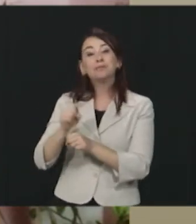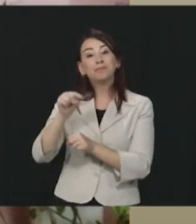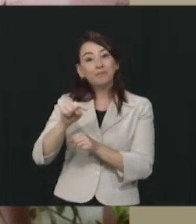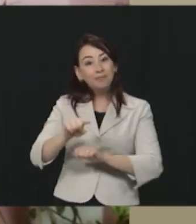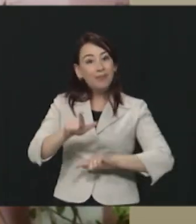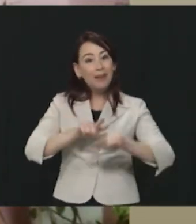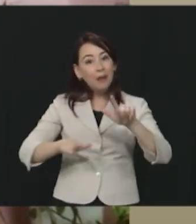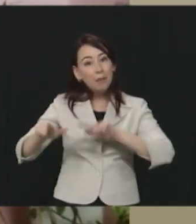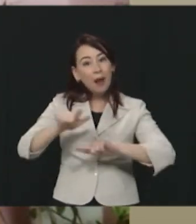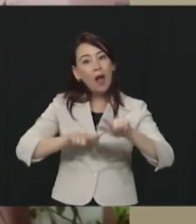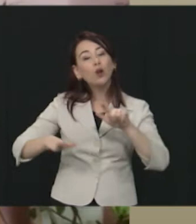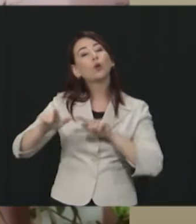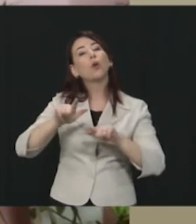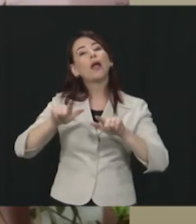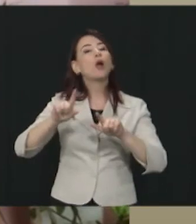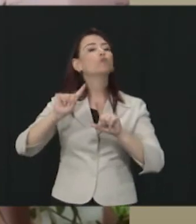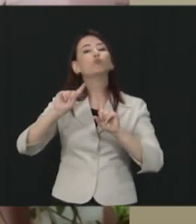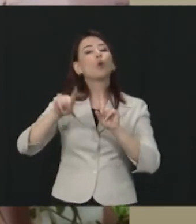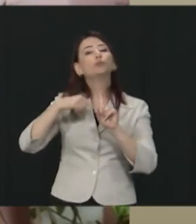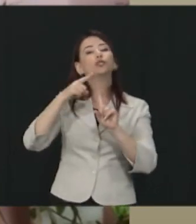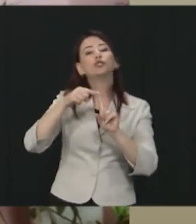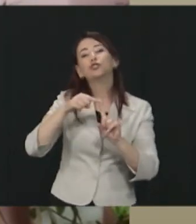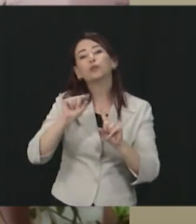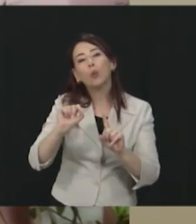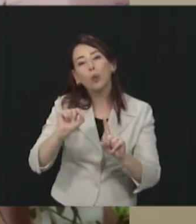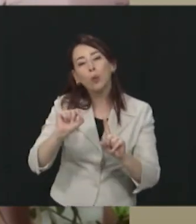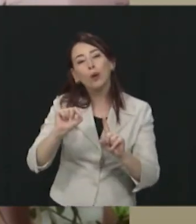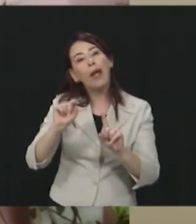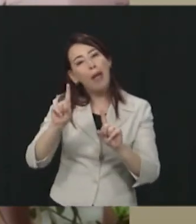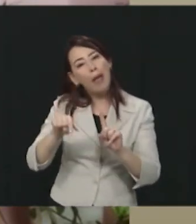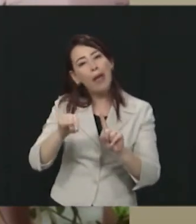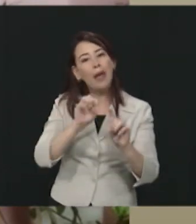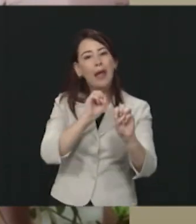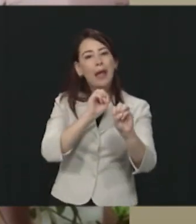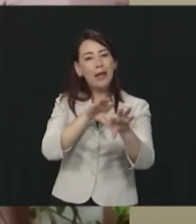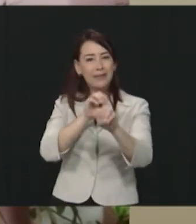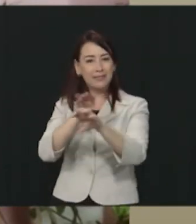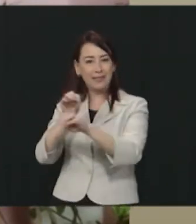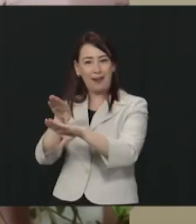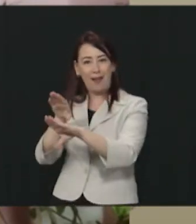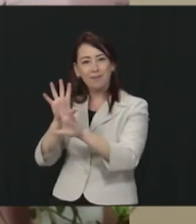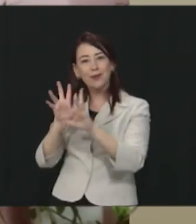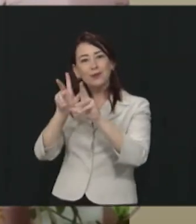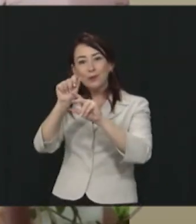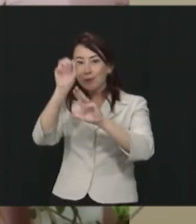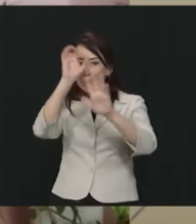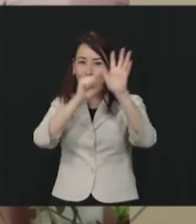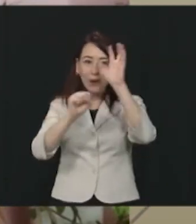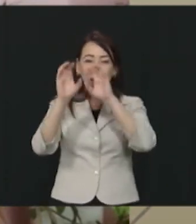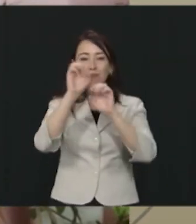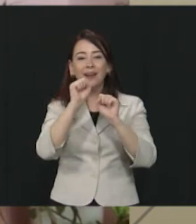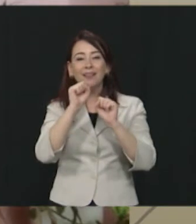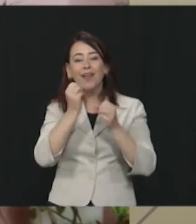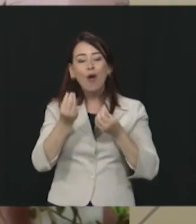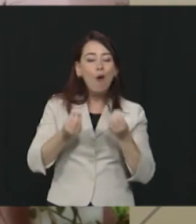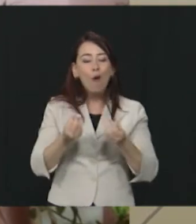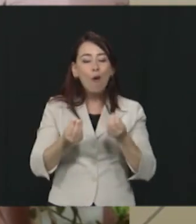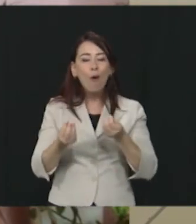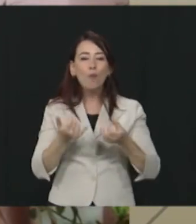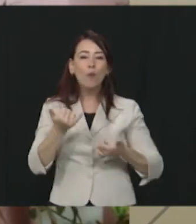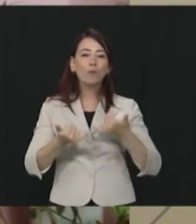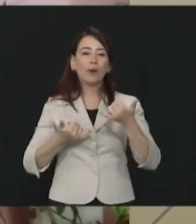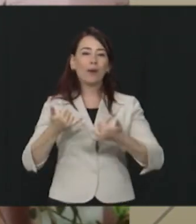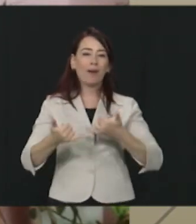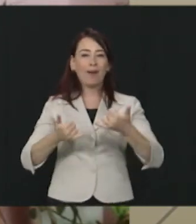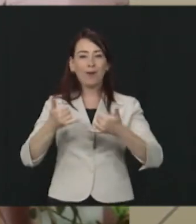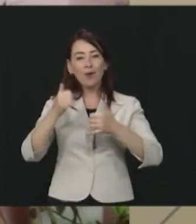Librário ele tem o simples objetivo de poder ensinar, brincando, o maior número de pessoas possível a Libras,